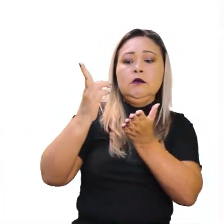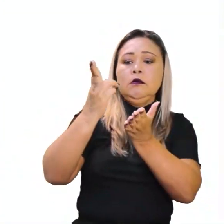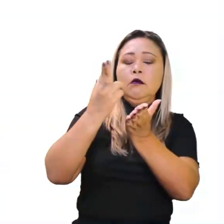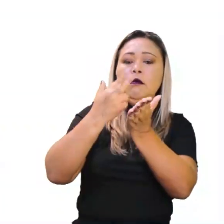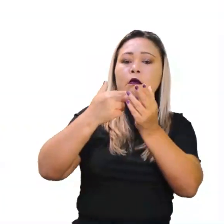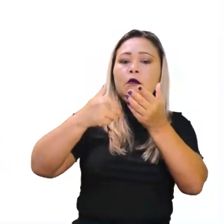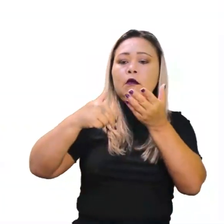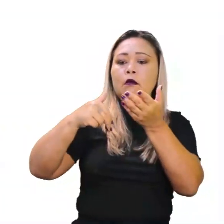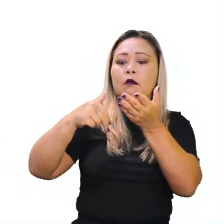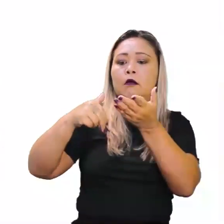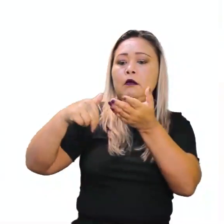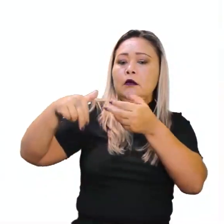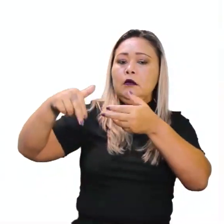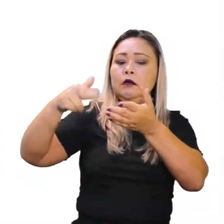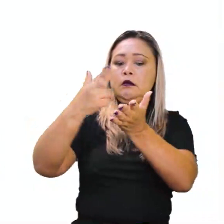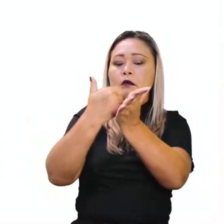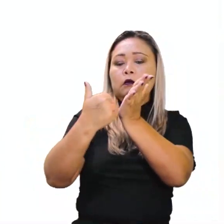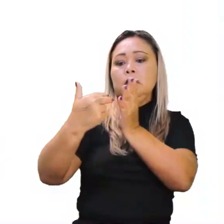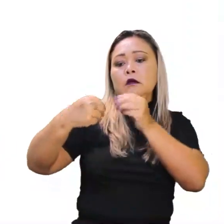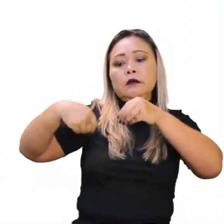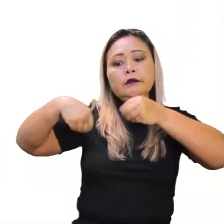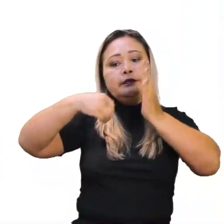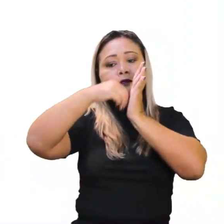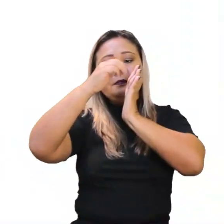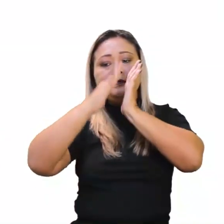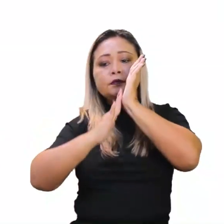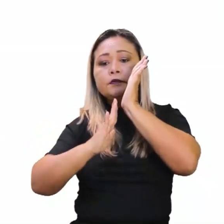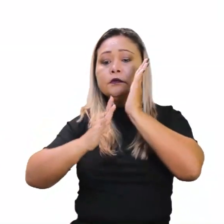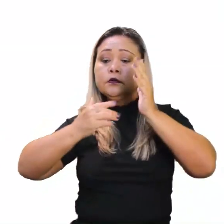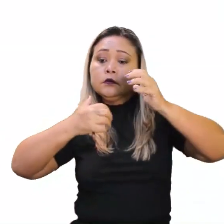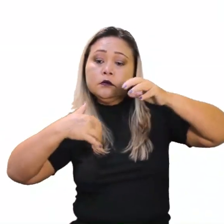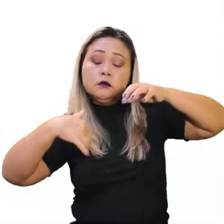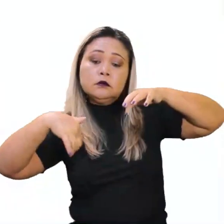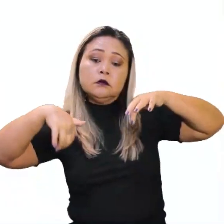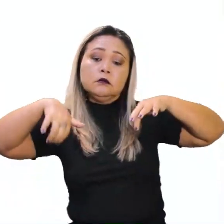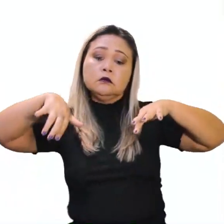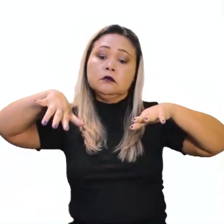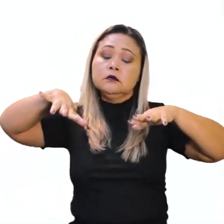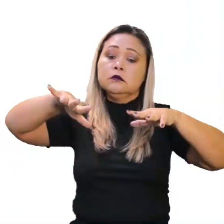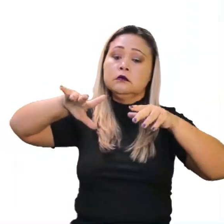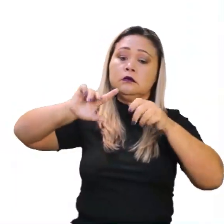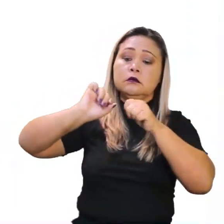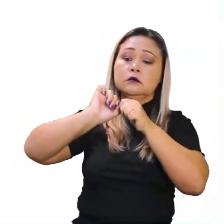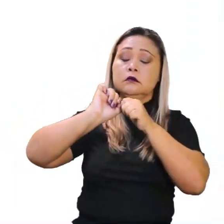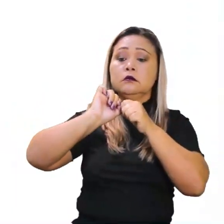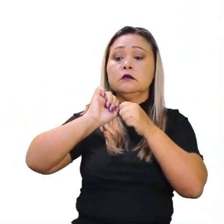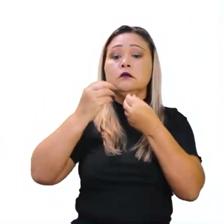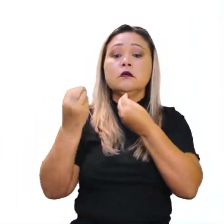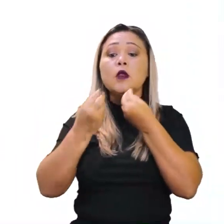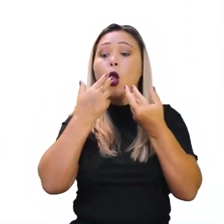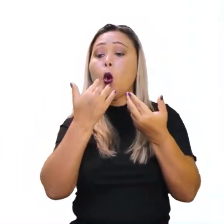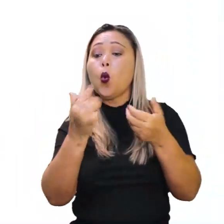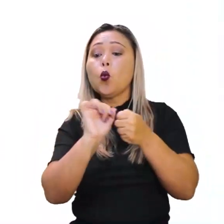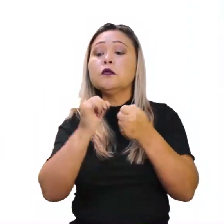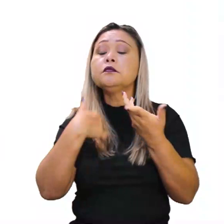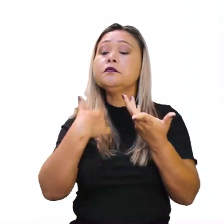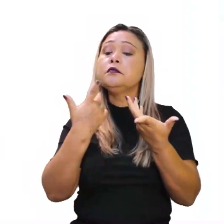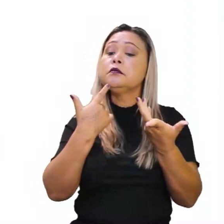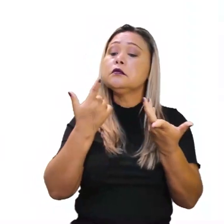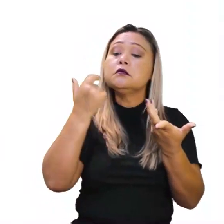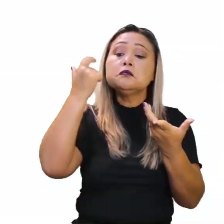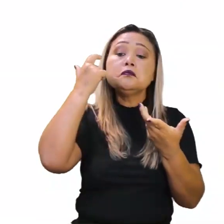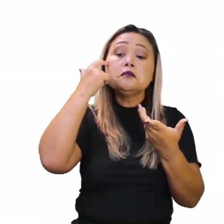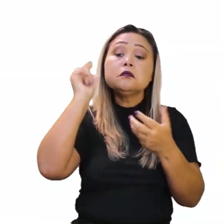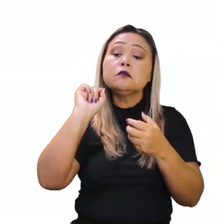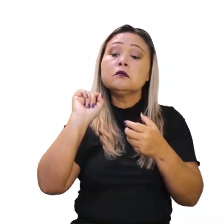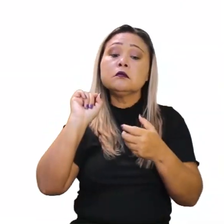figuras aí que foram pintadas numa certa posição, que denotam com suas cores várias ideias aí.